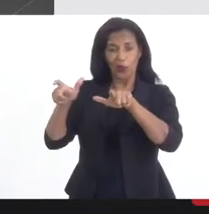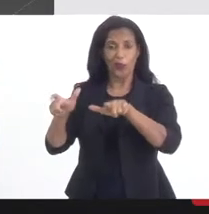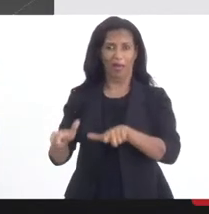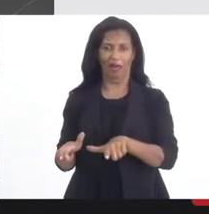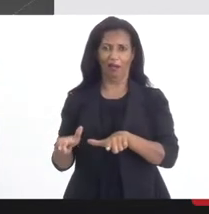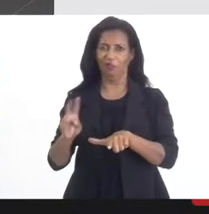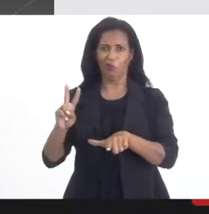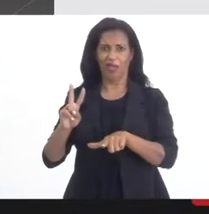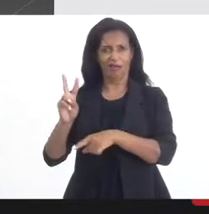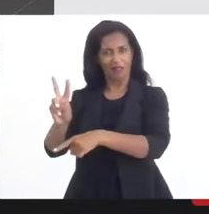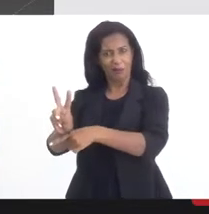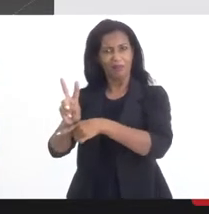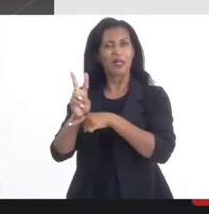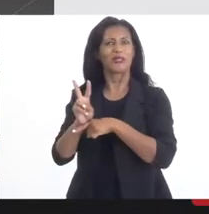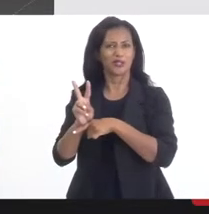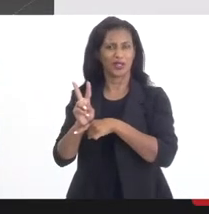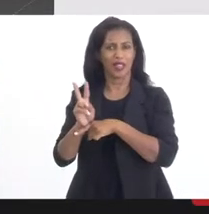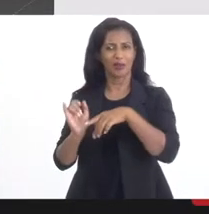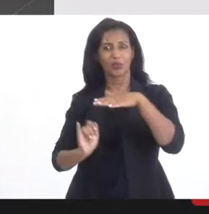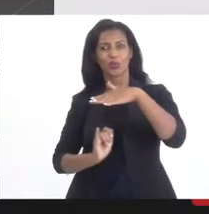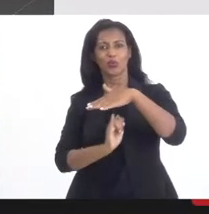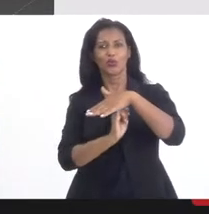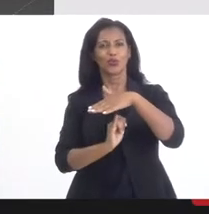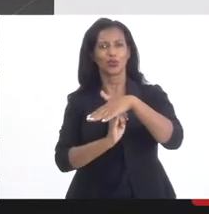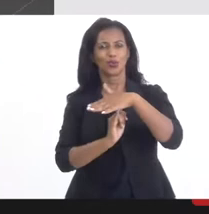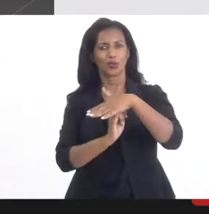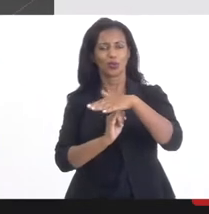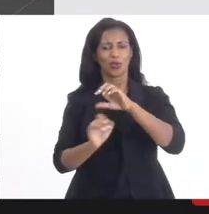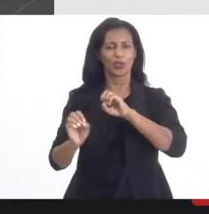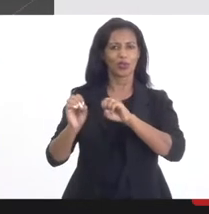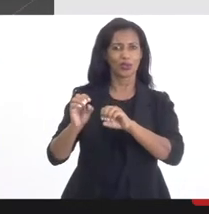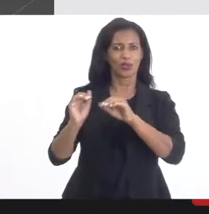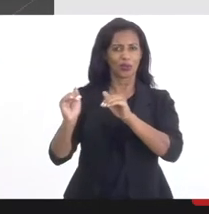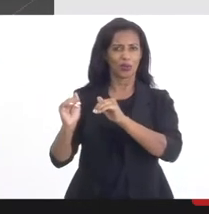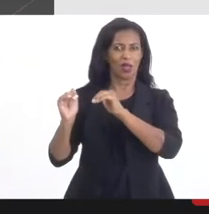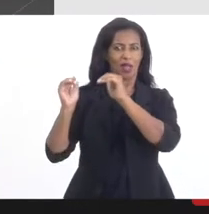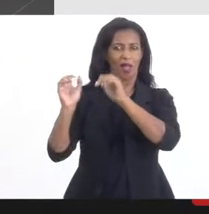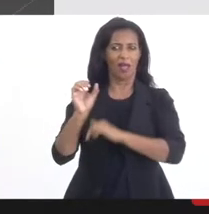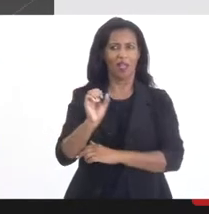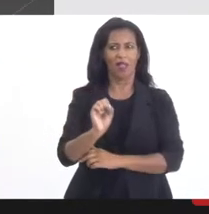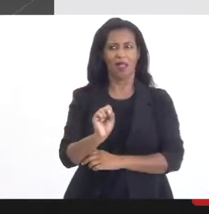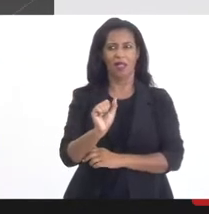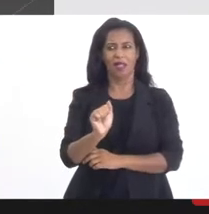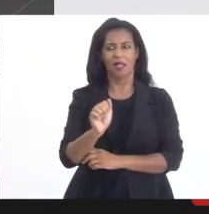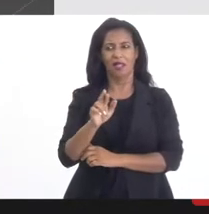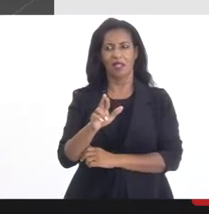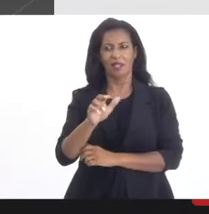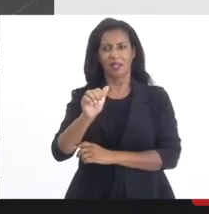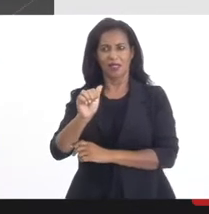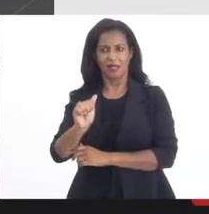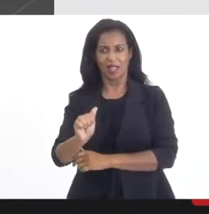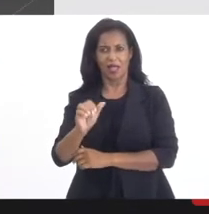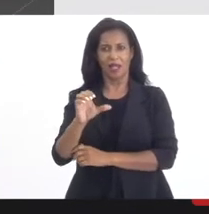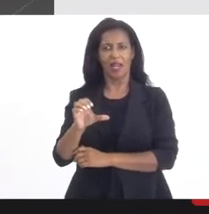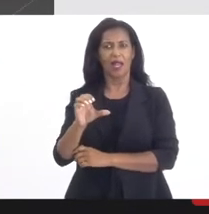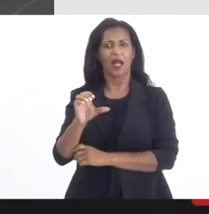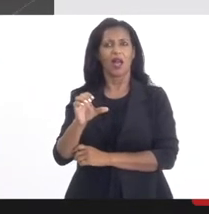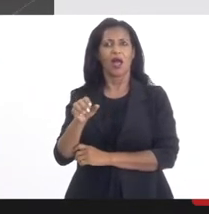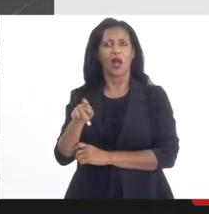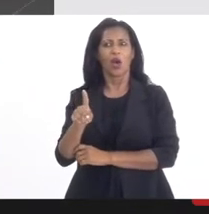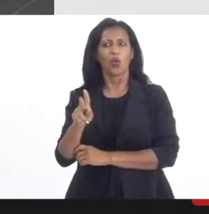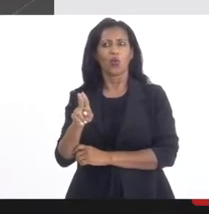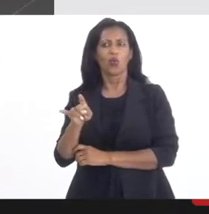provisória, no Instituto de Educação Superior, o Sara Kubitschek. 16 anos de